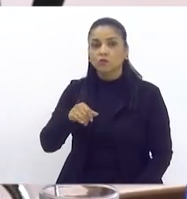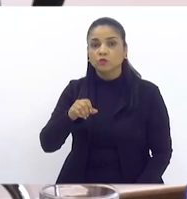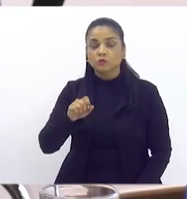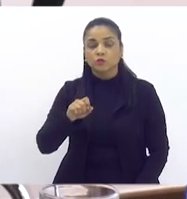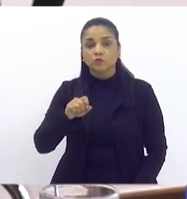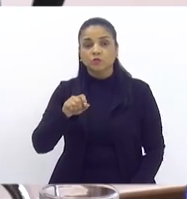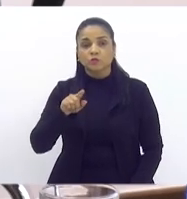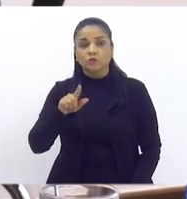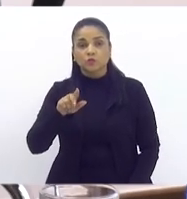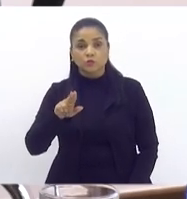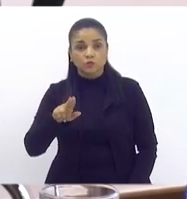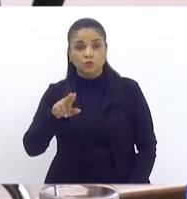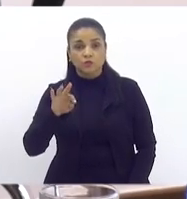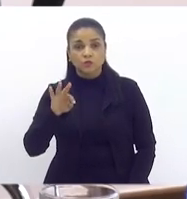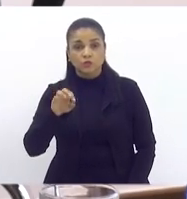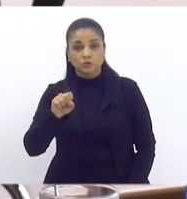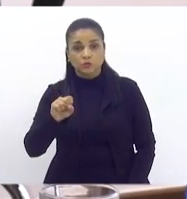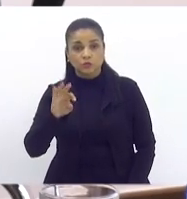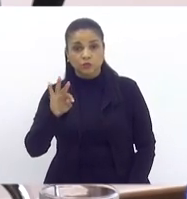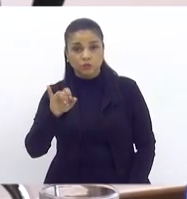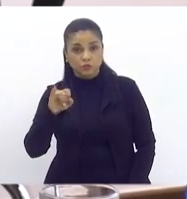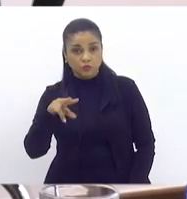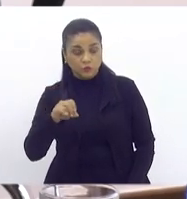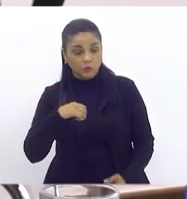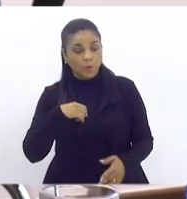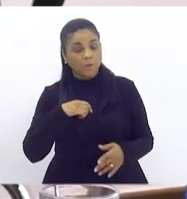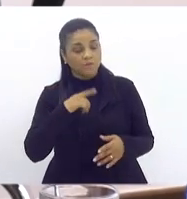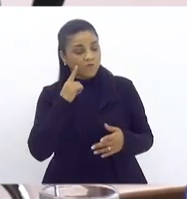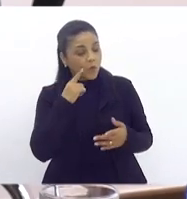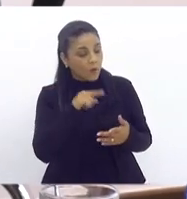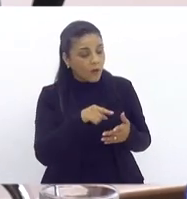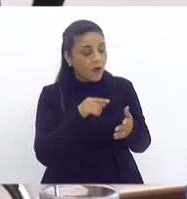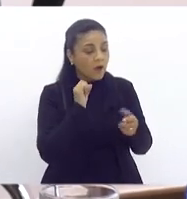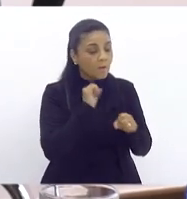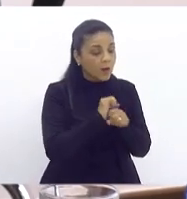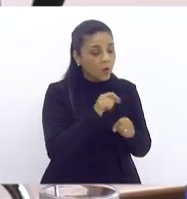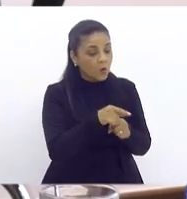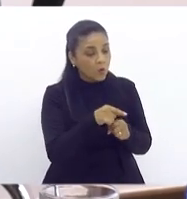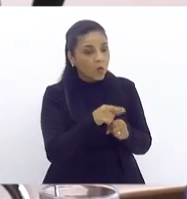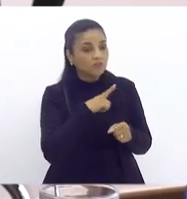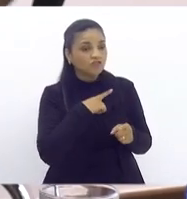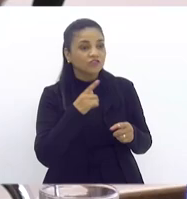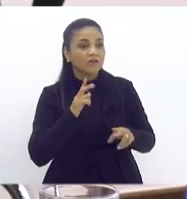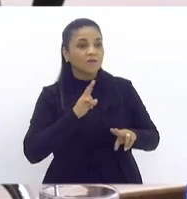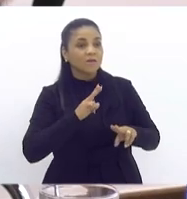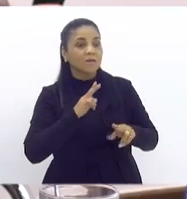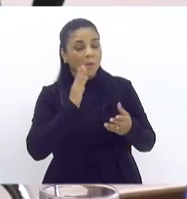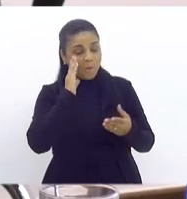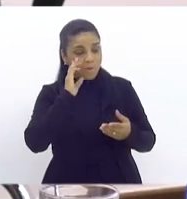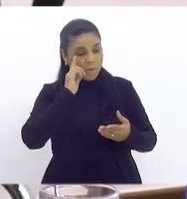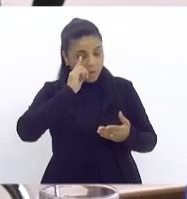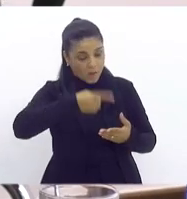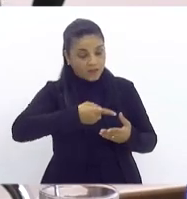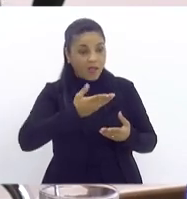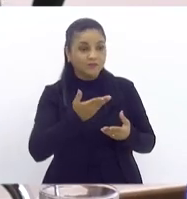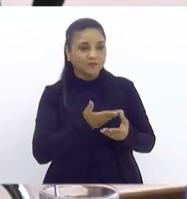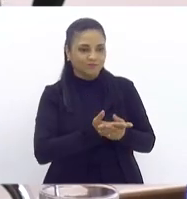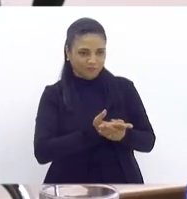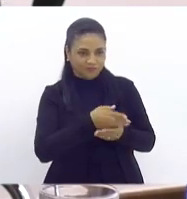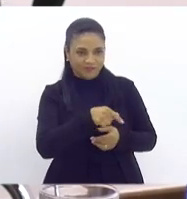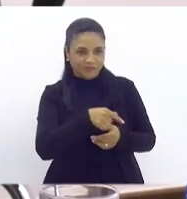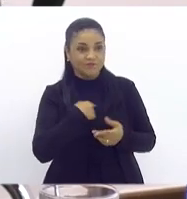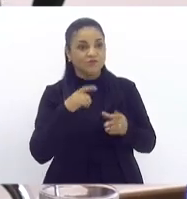para ver se ele tava com documento e aí ele não tava com documento foram Checar e tinham um mandado de prisão contra ele fundado num num